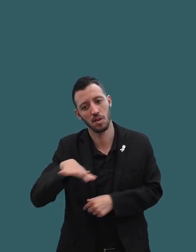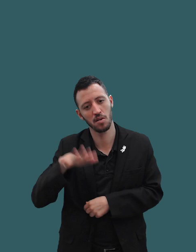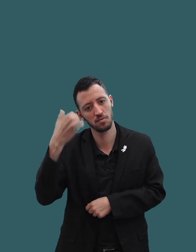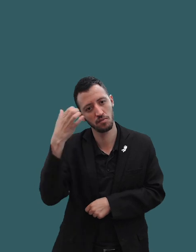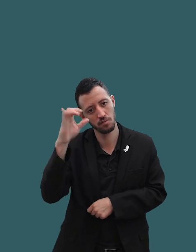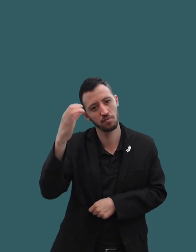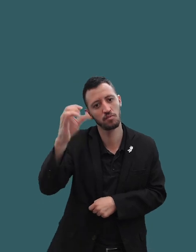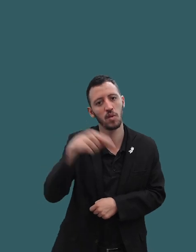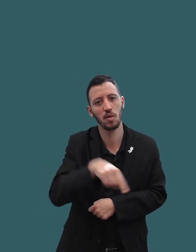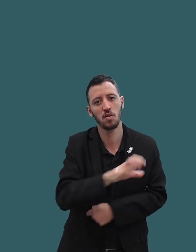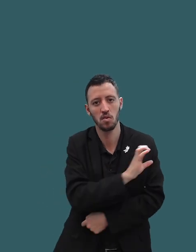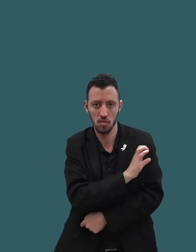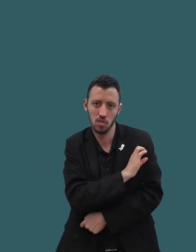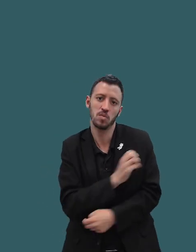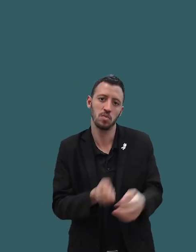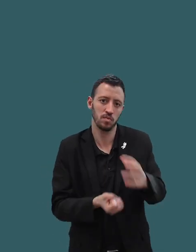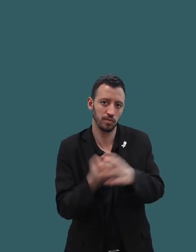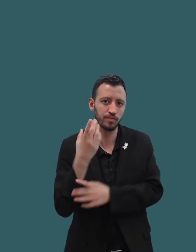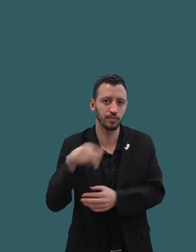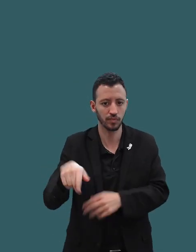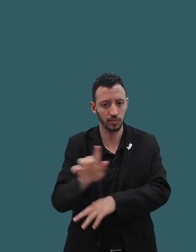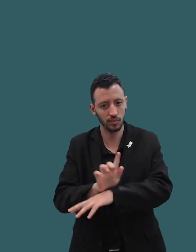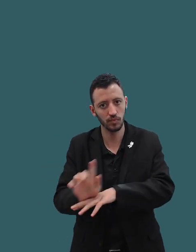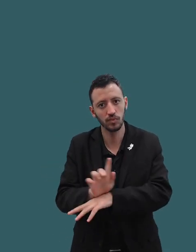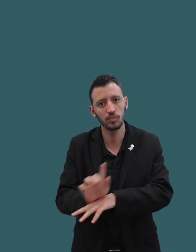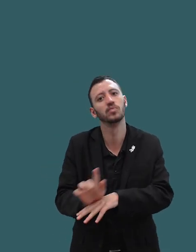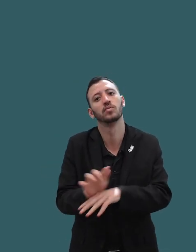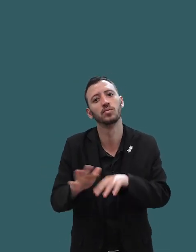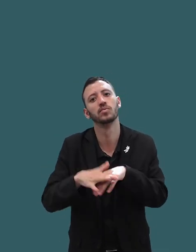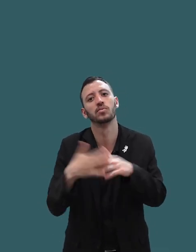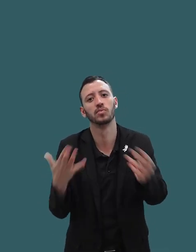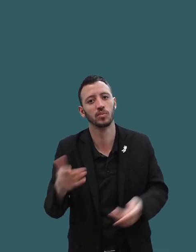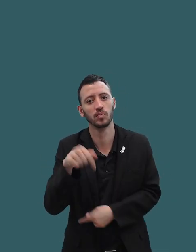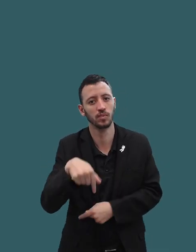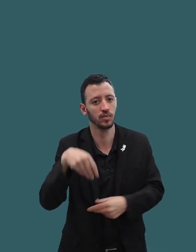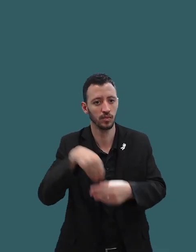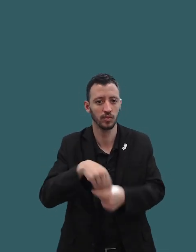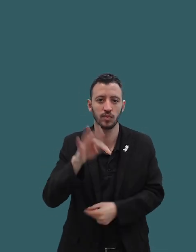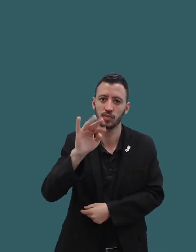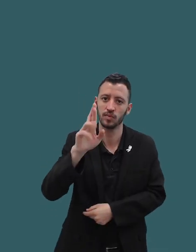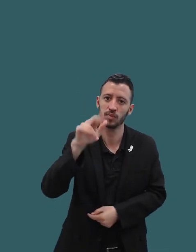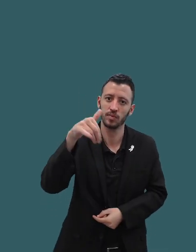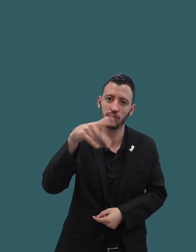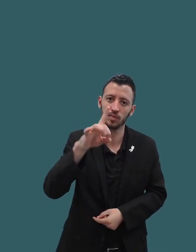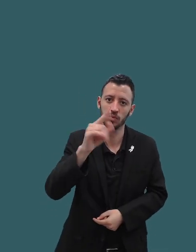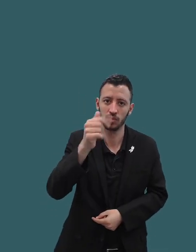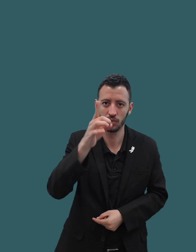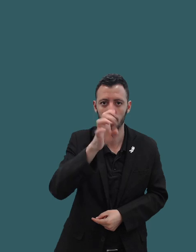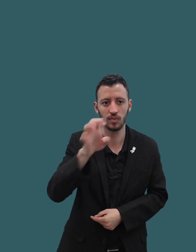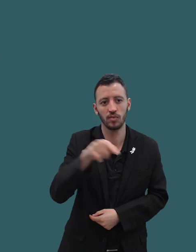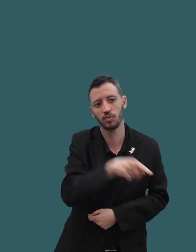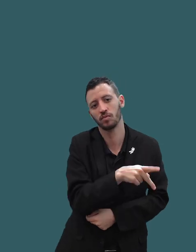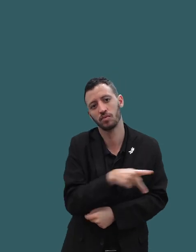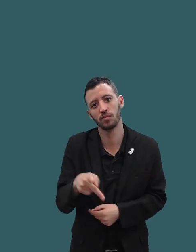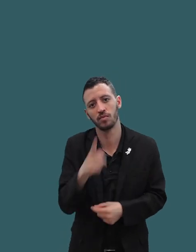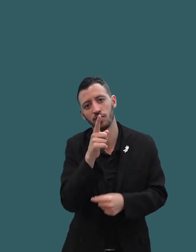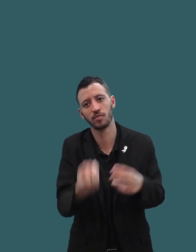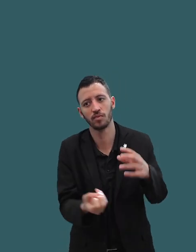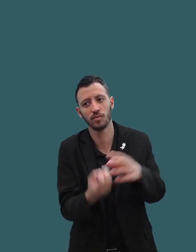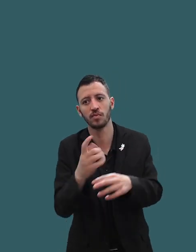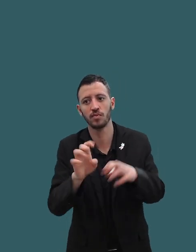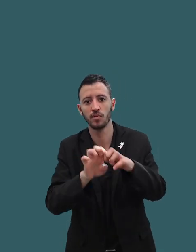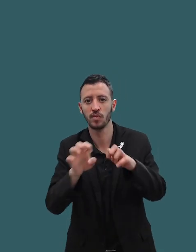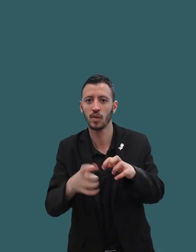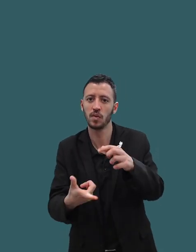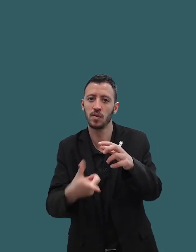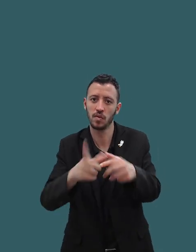científica, né? Foi criada na gestão, então, de Nísia Trindade Lima, presidente, quando ela